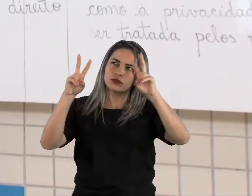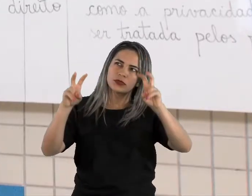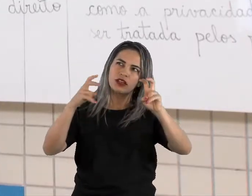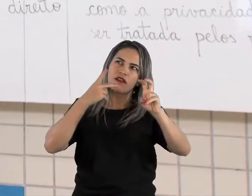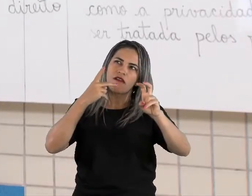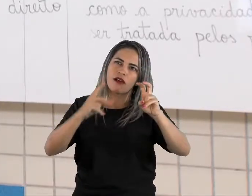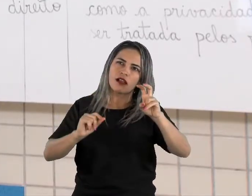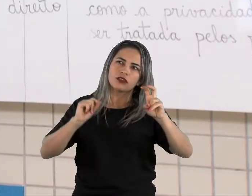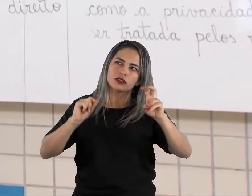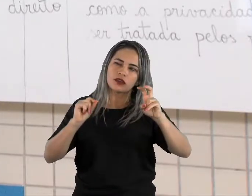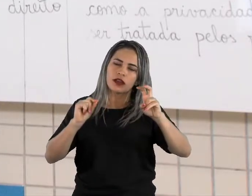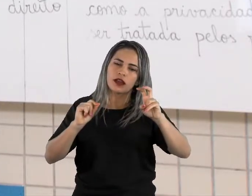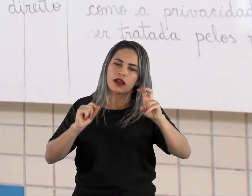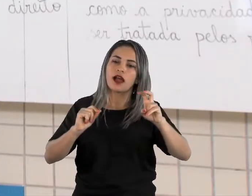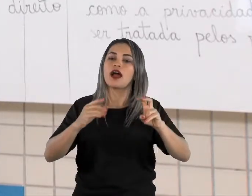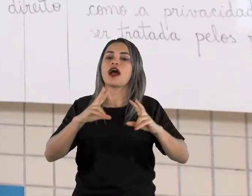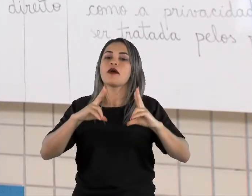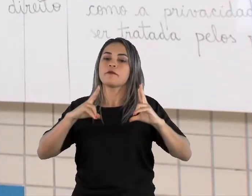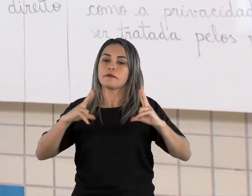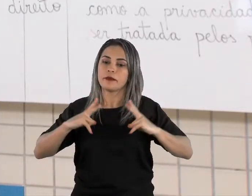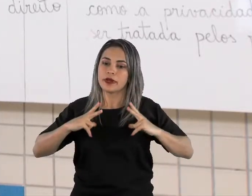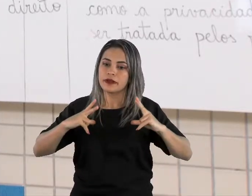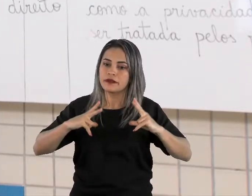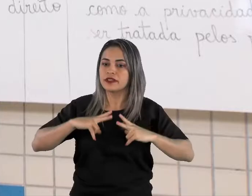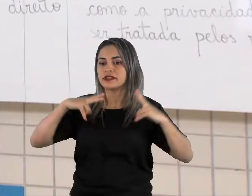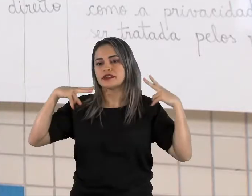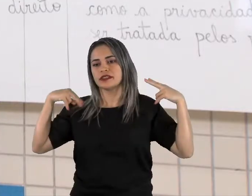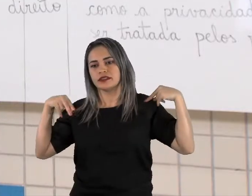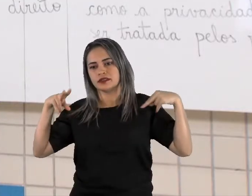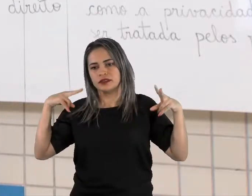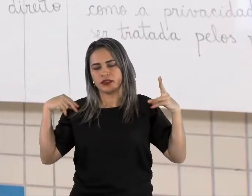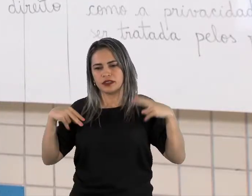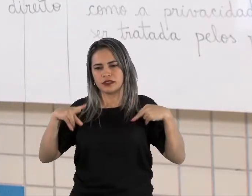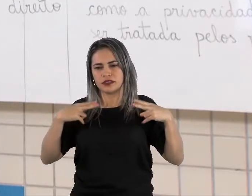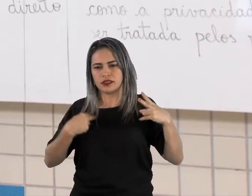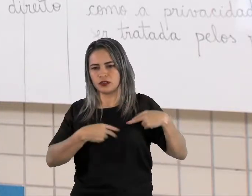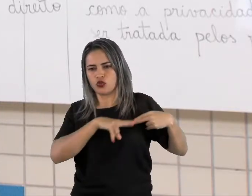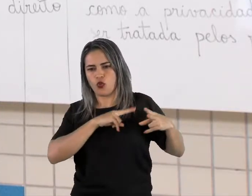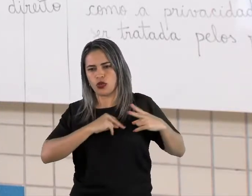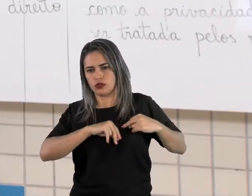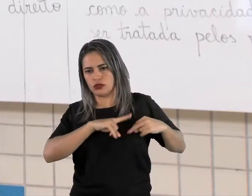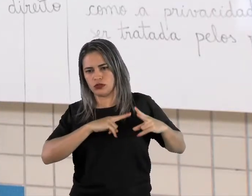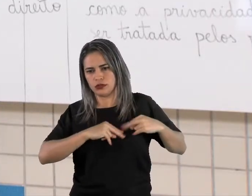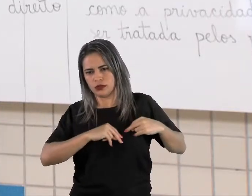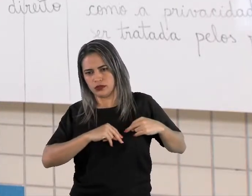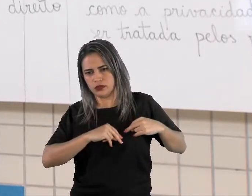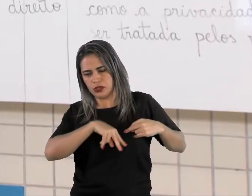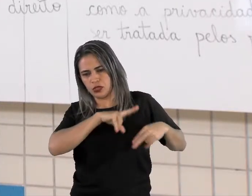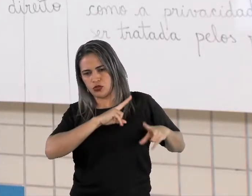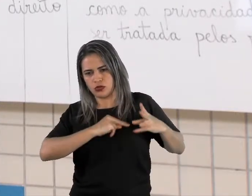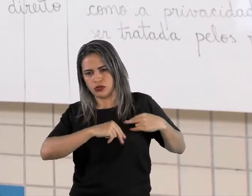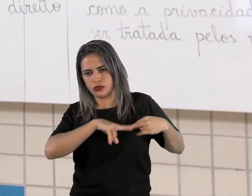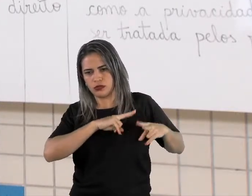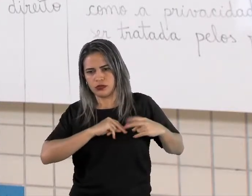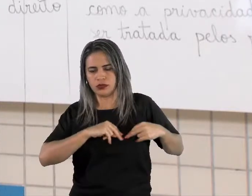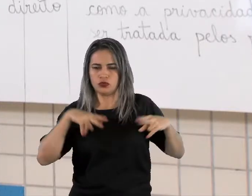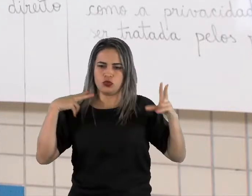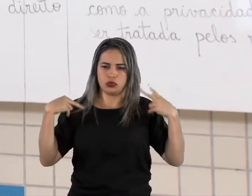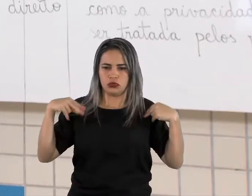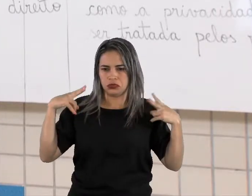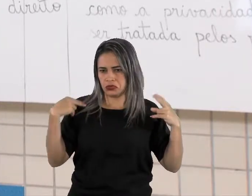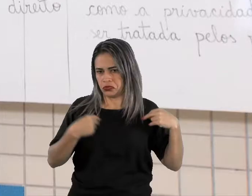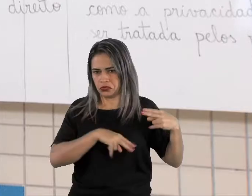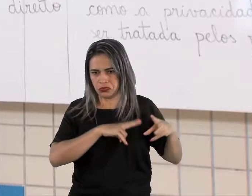vai falar sobre a privacidade dos adolescentes, que é um tema polêmico, e ele vai